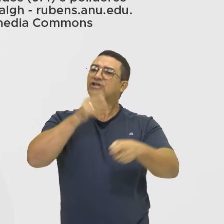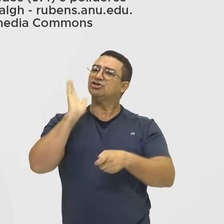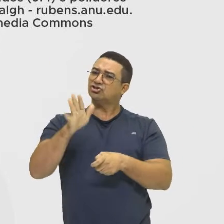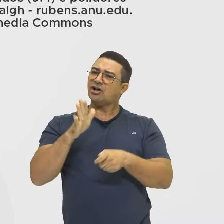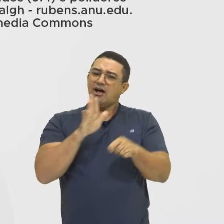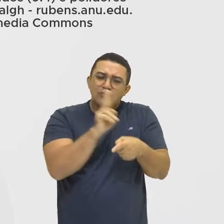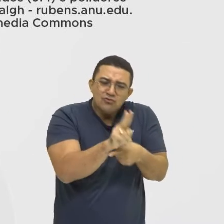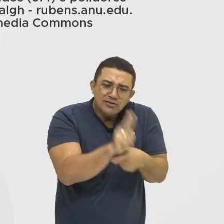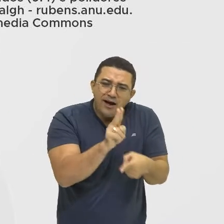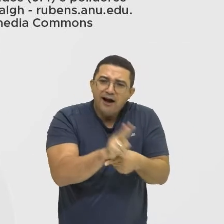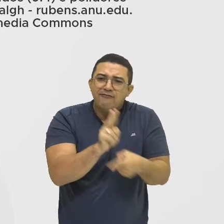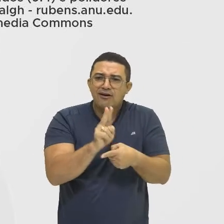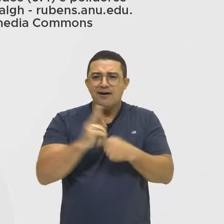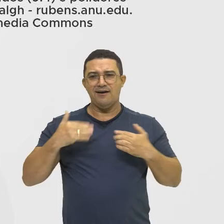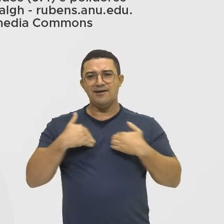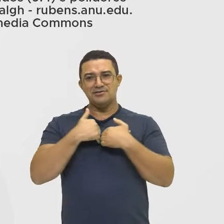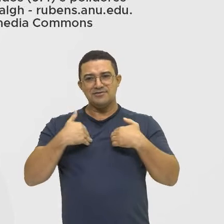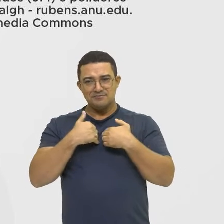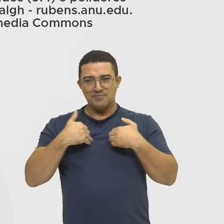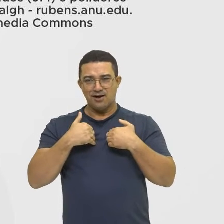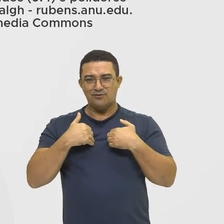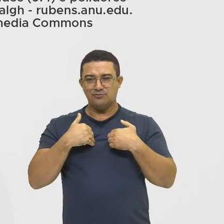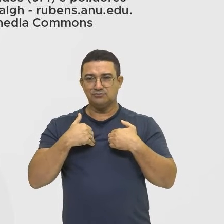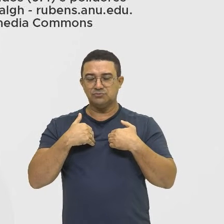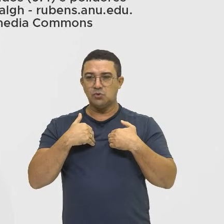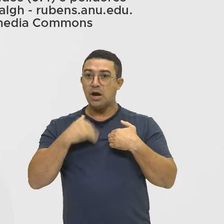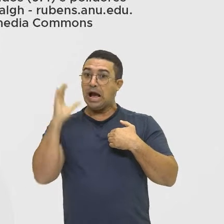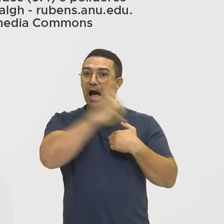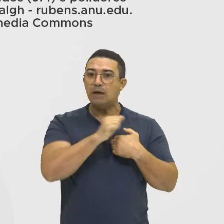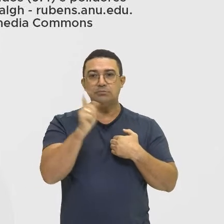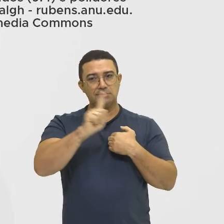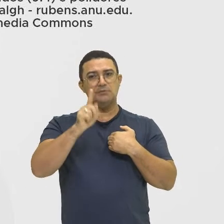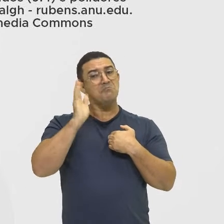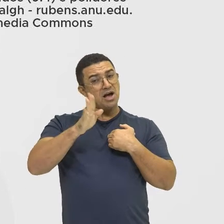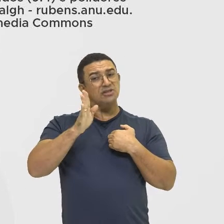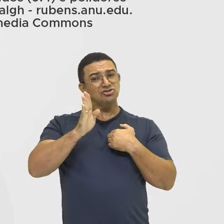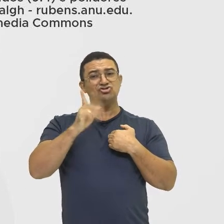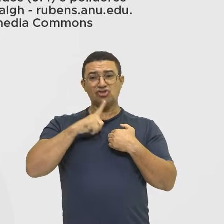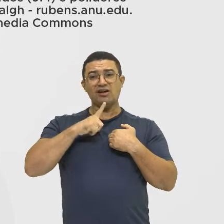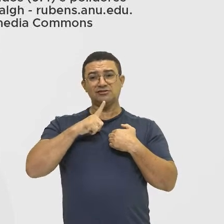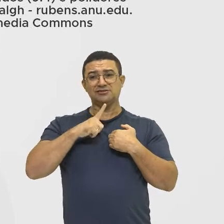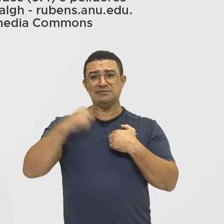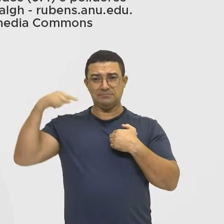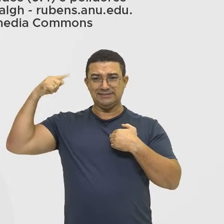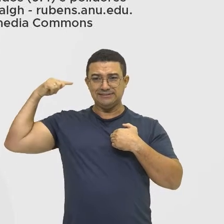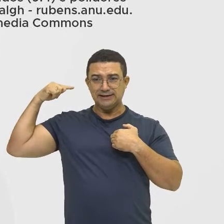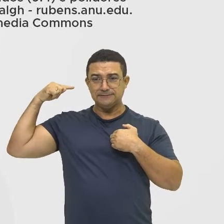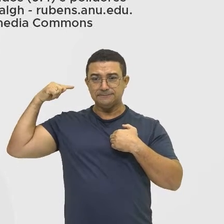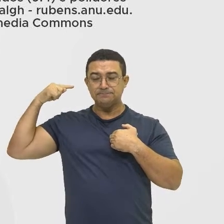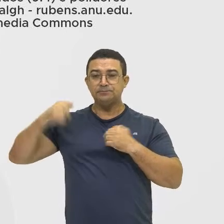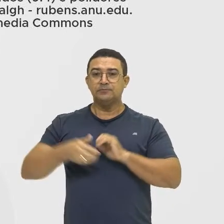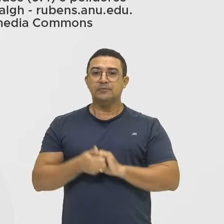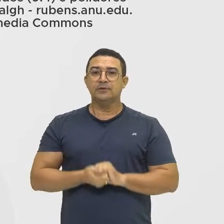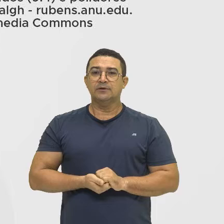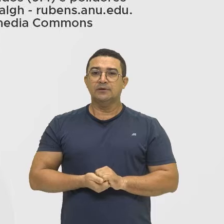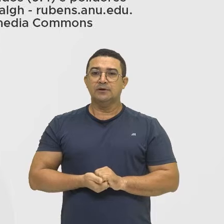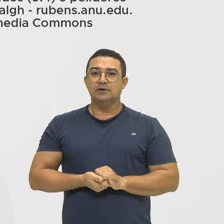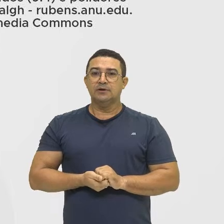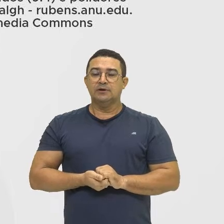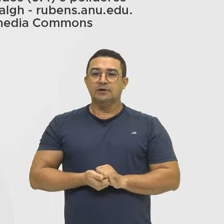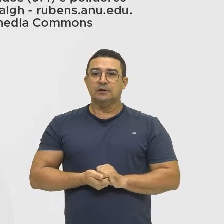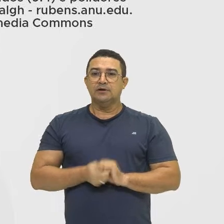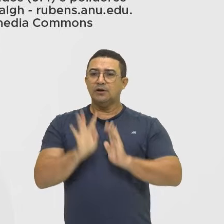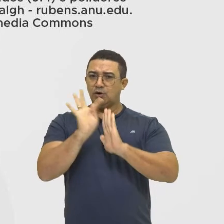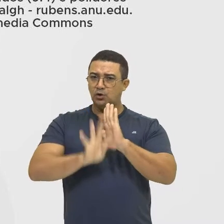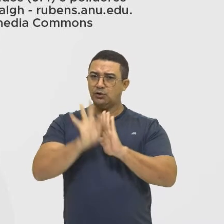domesticavam os animais. Não foi de um dia para o outro, mas isso já acontecia. Aí diz o quê? No nosso texto agora.